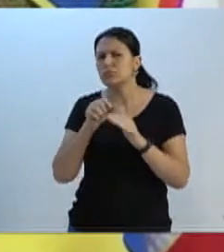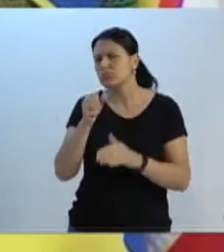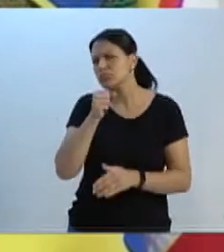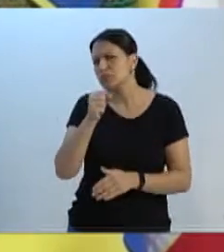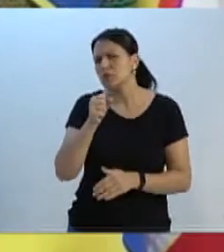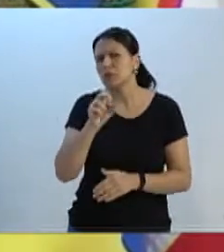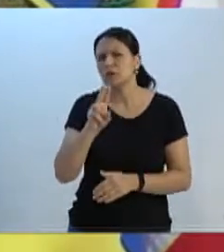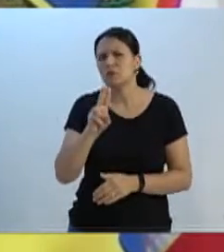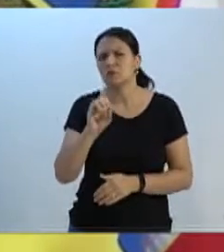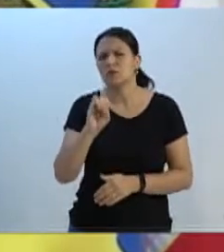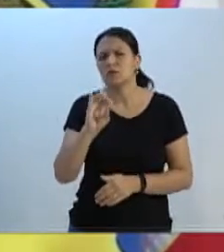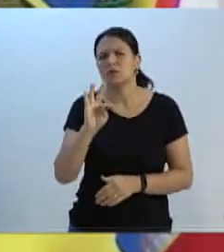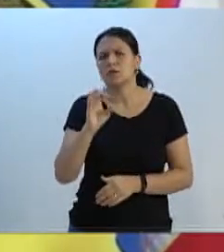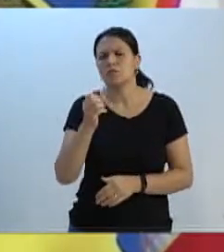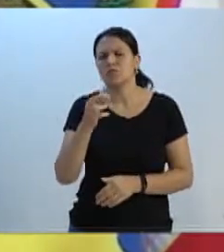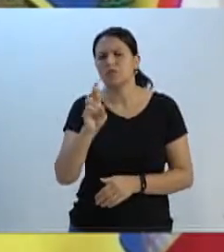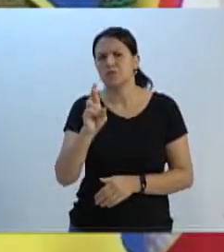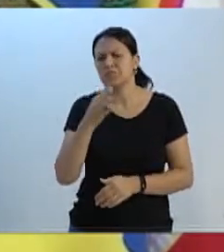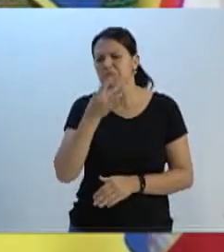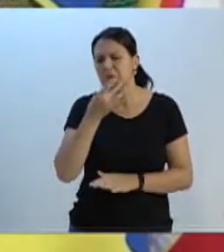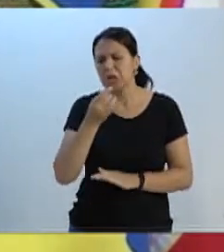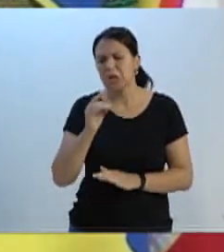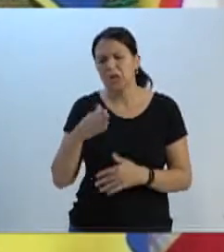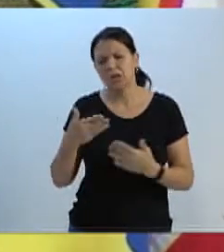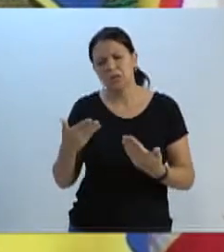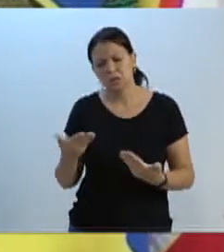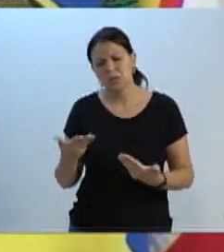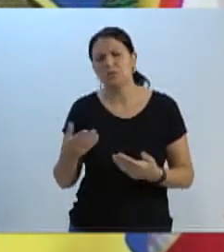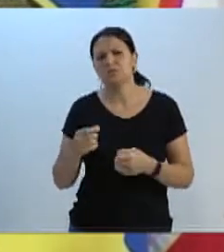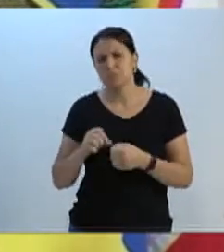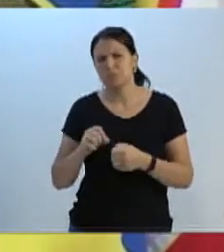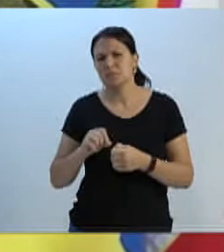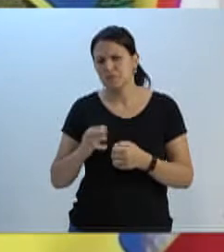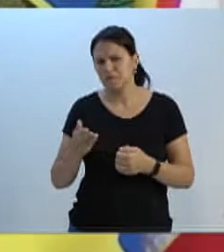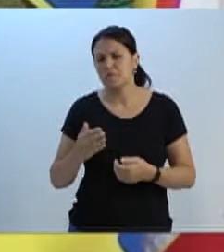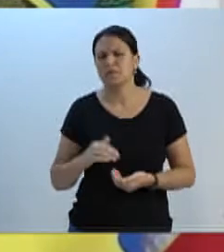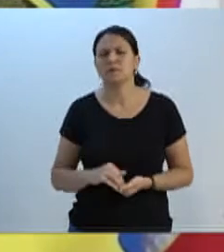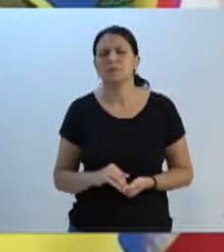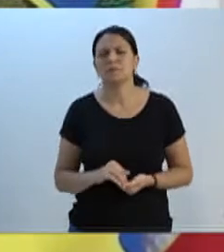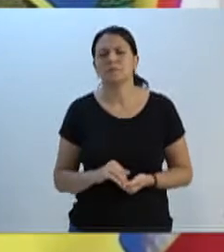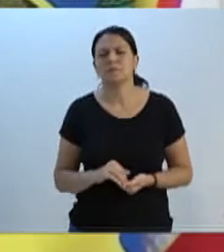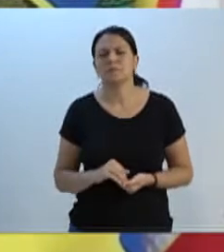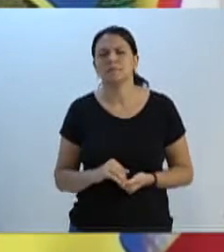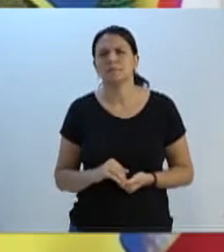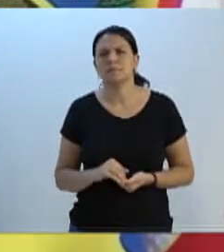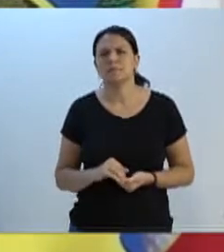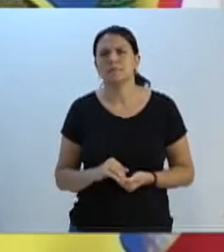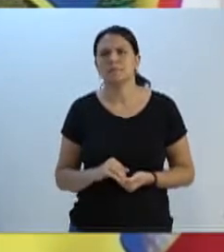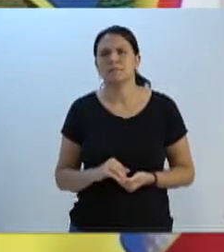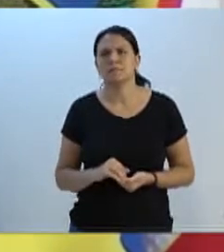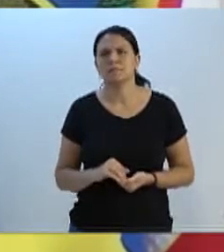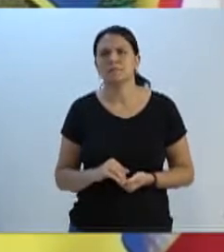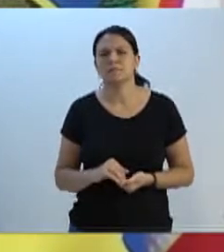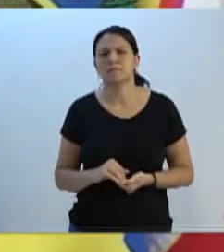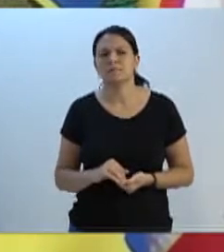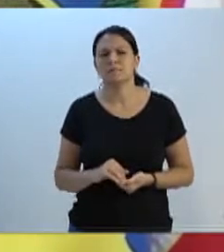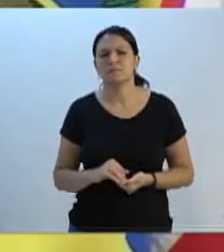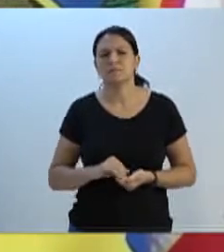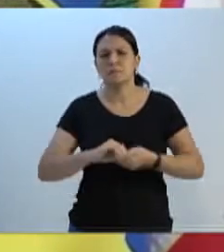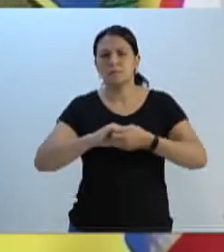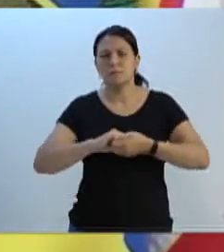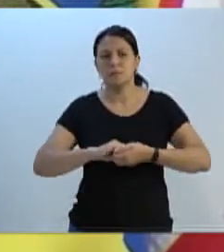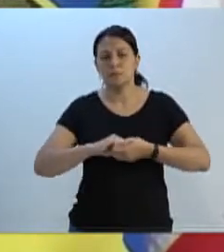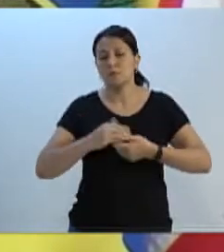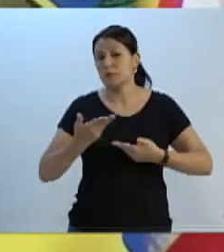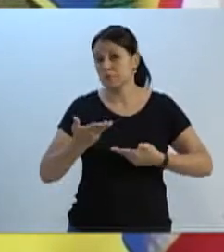se não era ele, mas que ele transmita a quem fez a reportagem os nossos cumprimentos, e